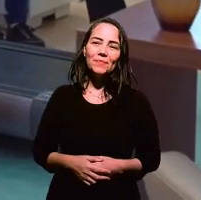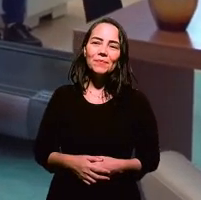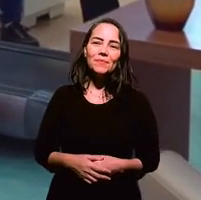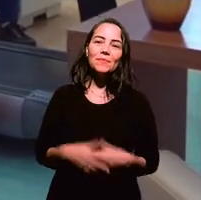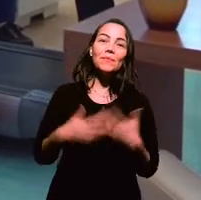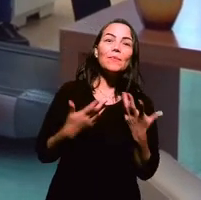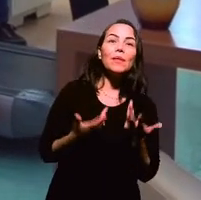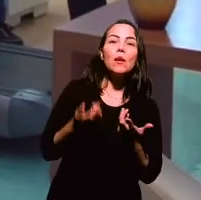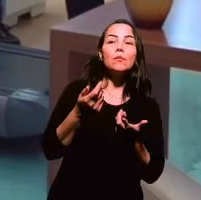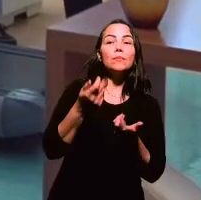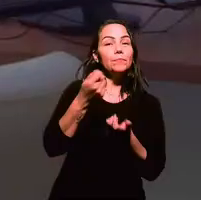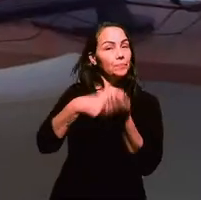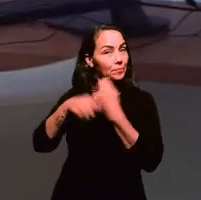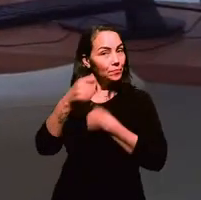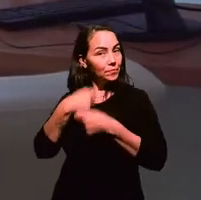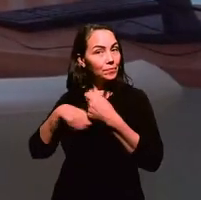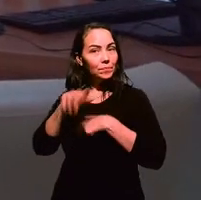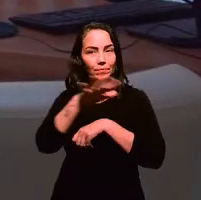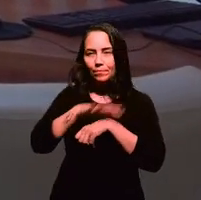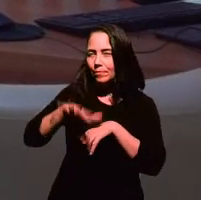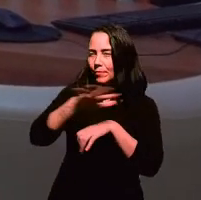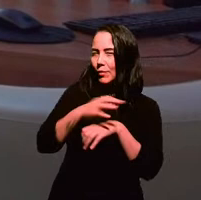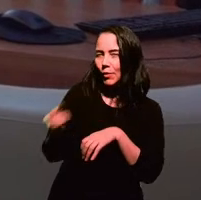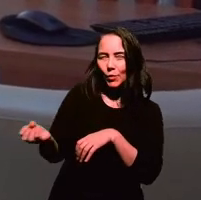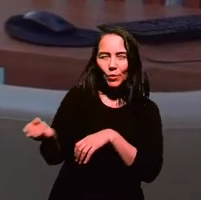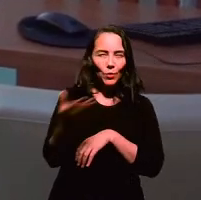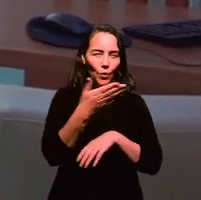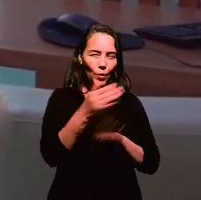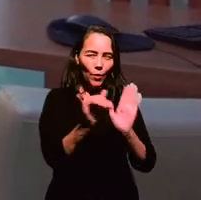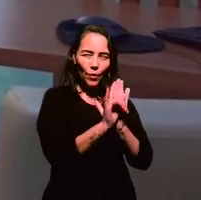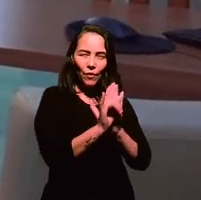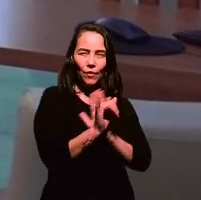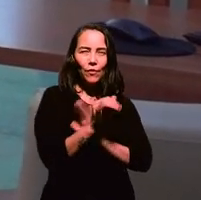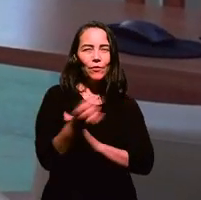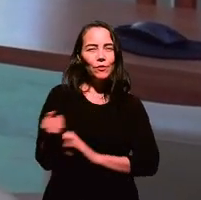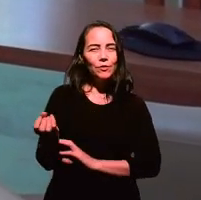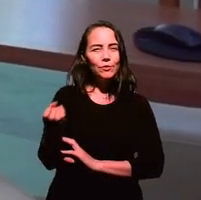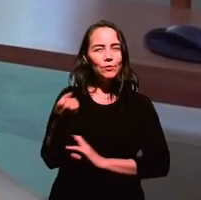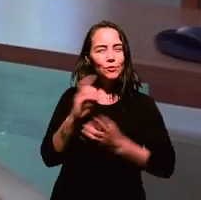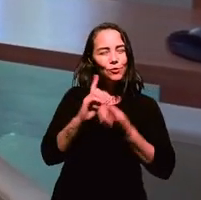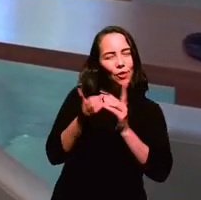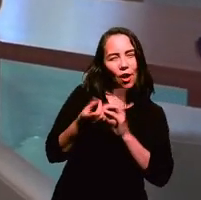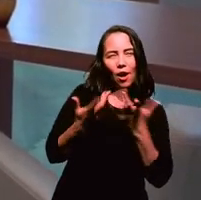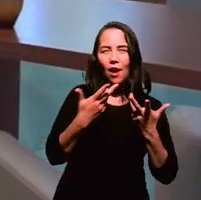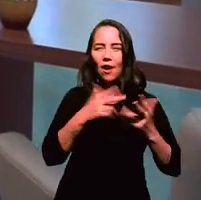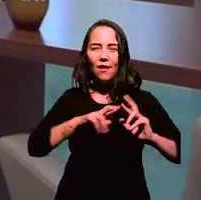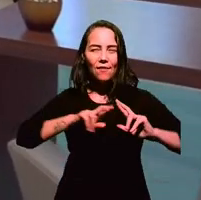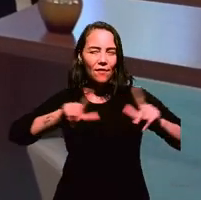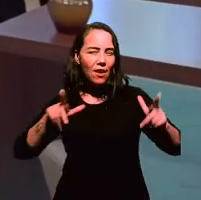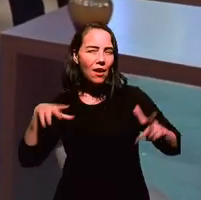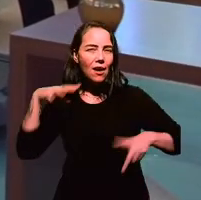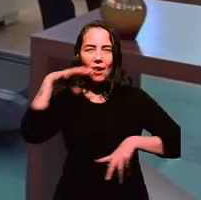O check-up executivo, ele ganhou uma nova identidade, né? Mais moderno, dinâmico, é um serviço mais ágil, que oferece